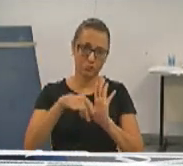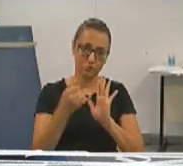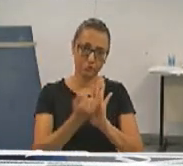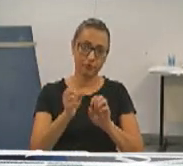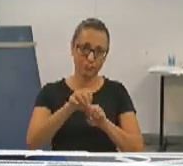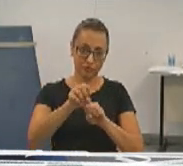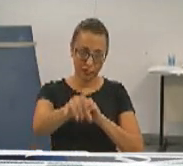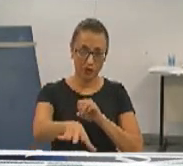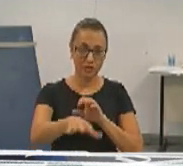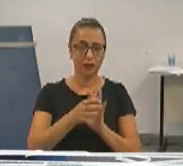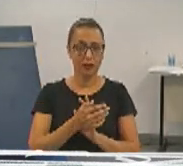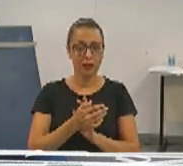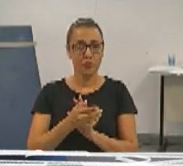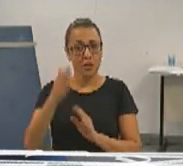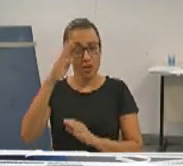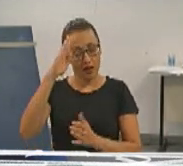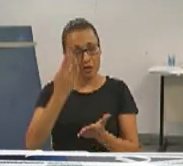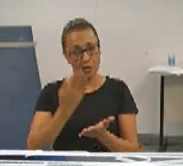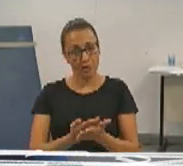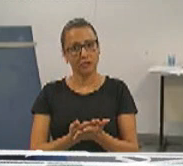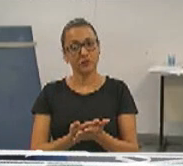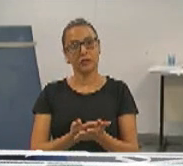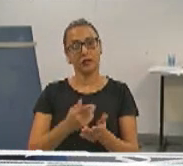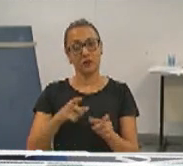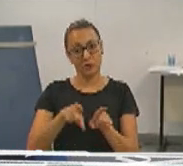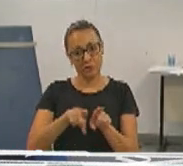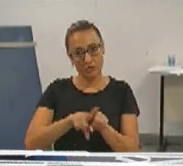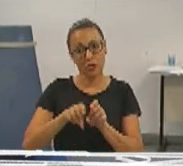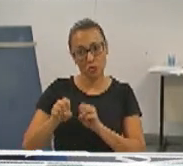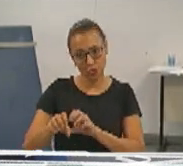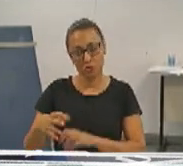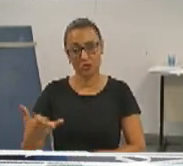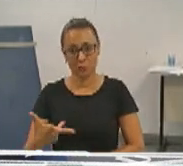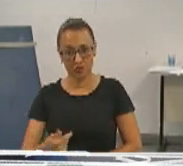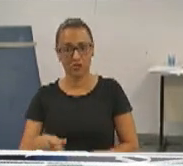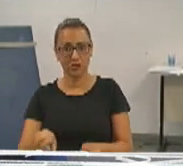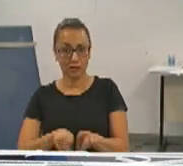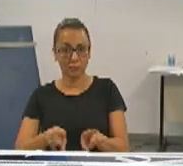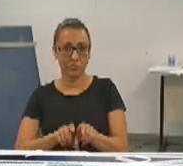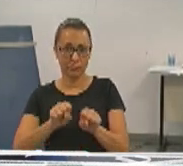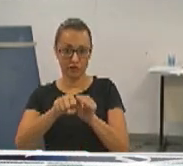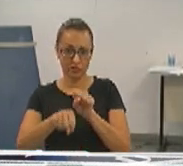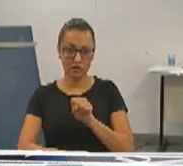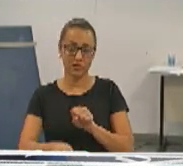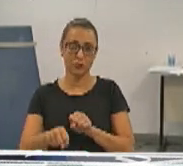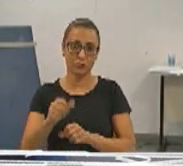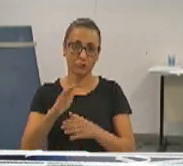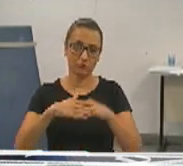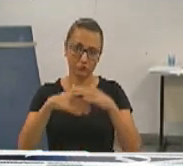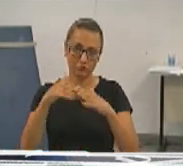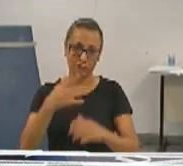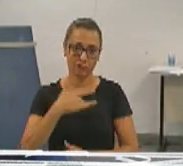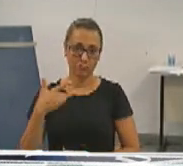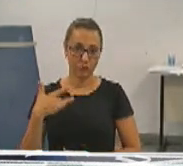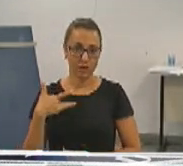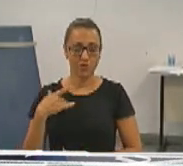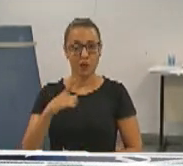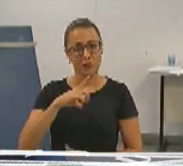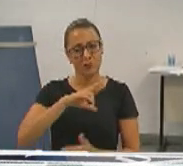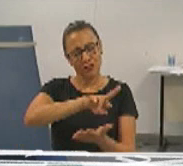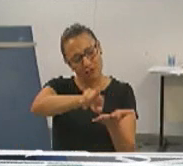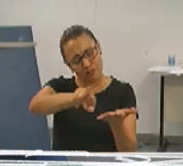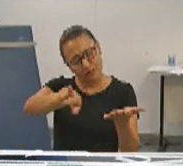pois acreditamos que, além do ensino da qualidade, formamos profissionais da saúde. Há um vasto campo de ações extensionistas a